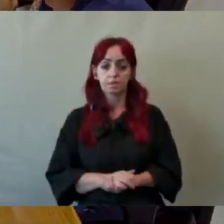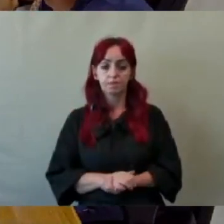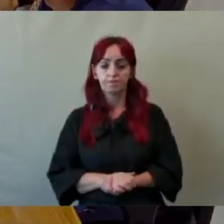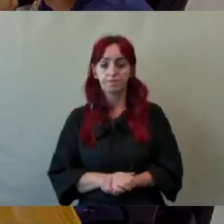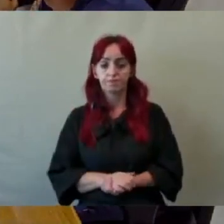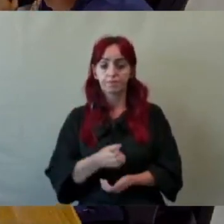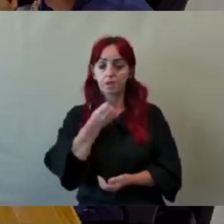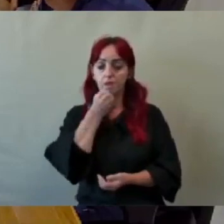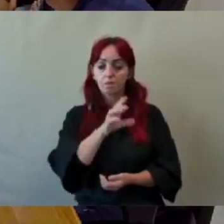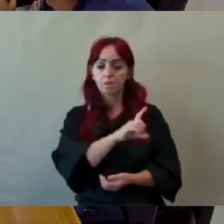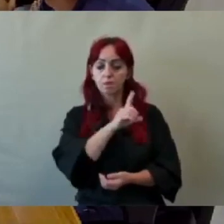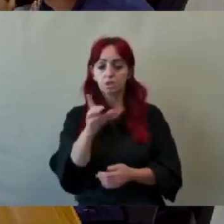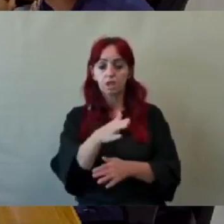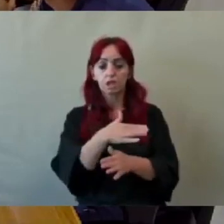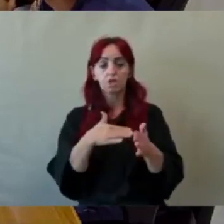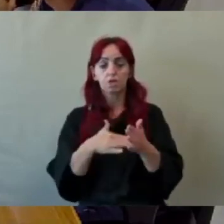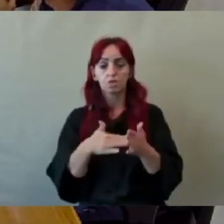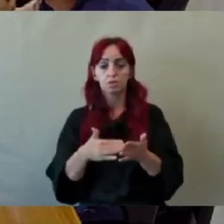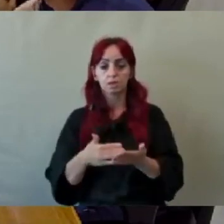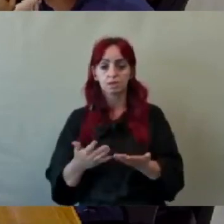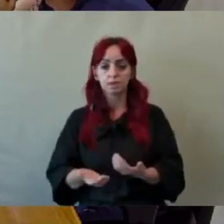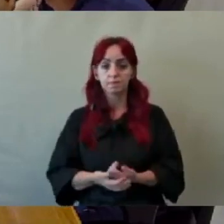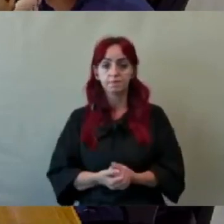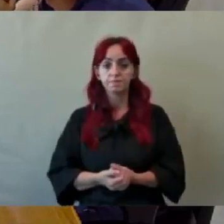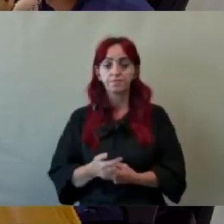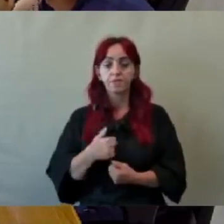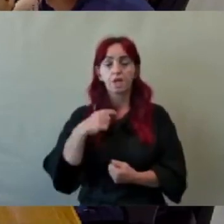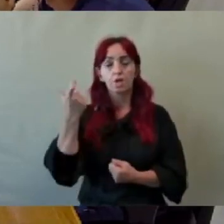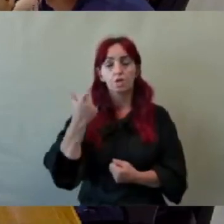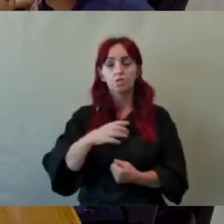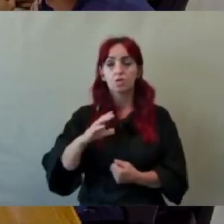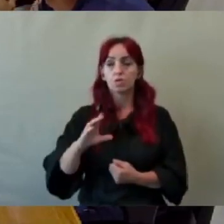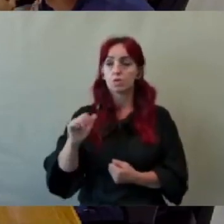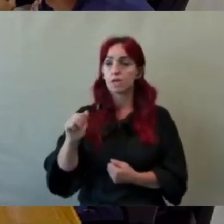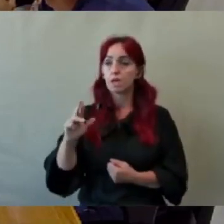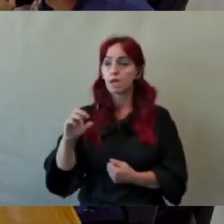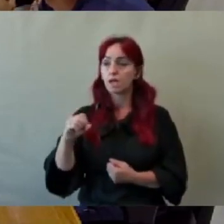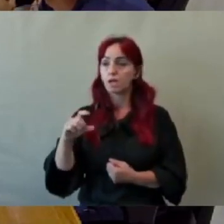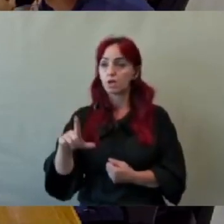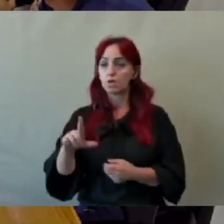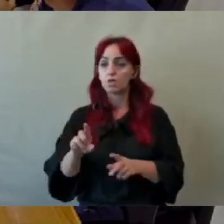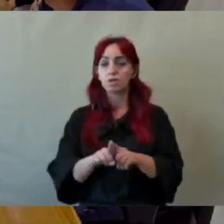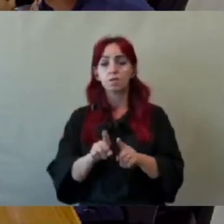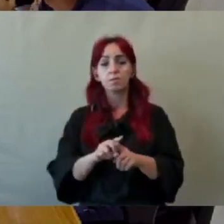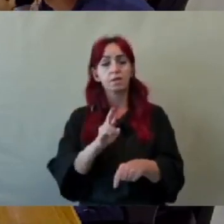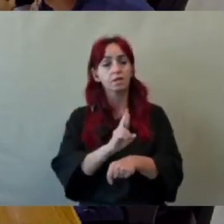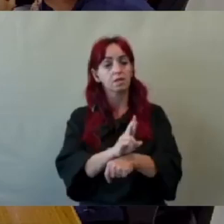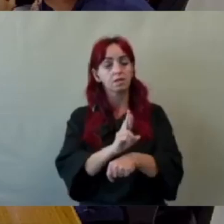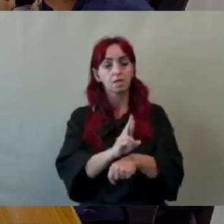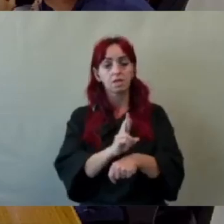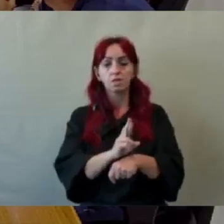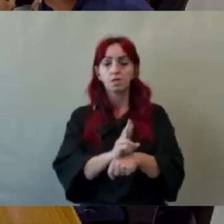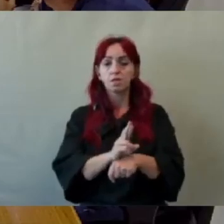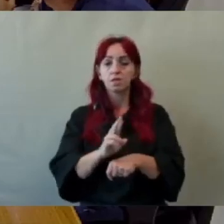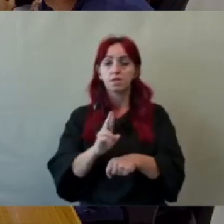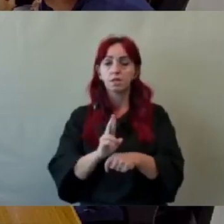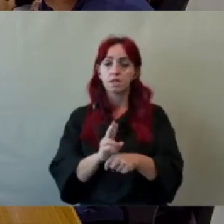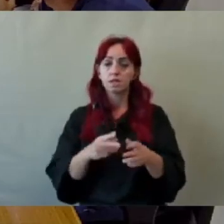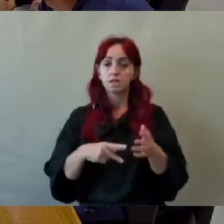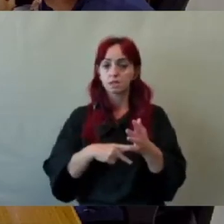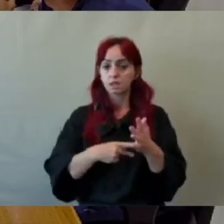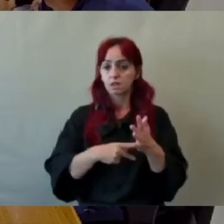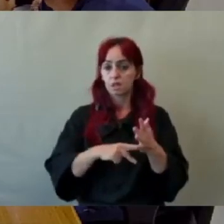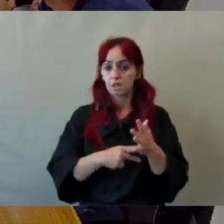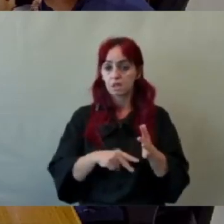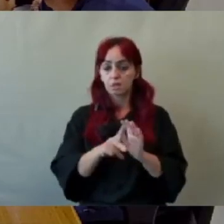Bom dia a todos. Eu sou Carol Pasqualini, sou também da diretoria colegiada do Sindrede, professora de